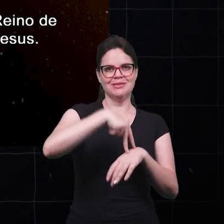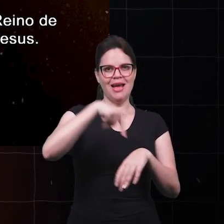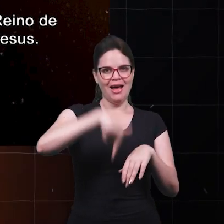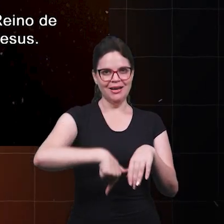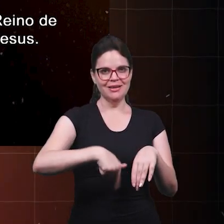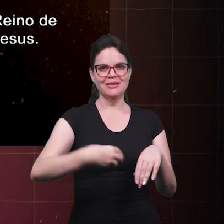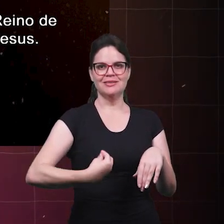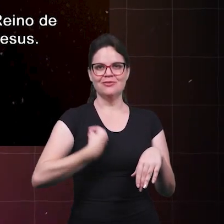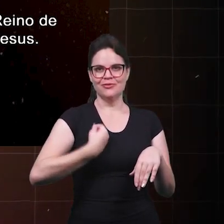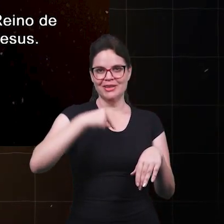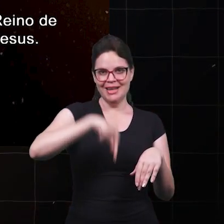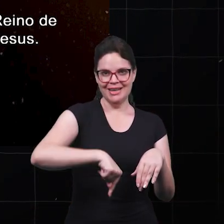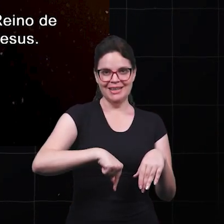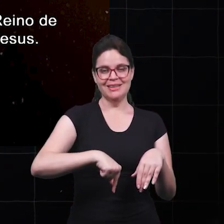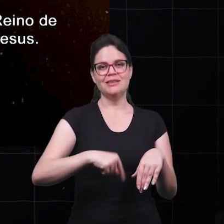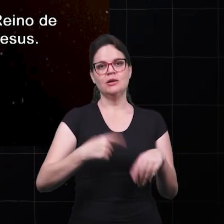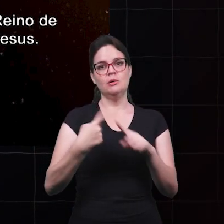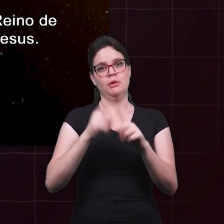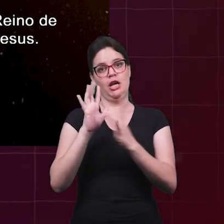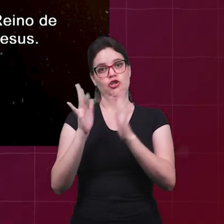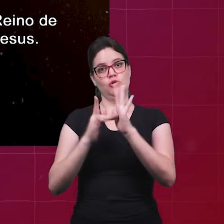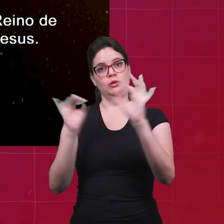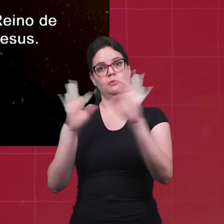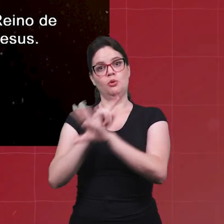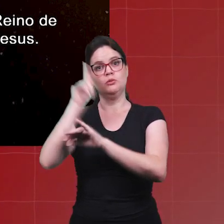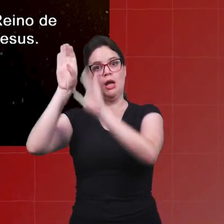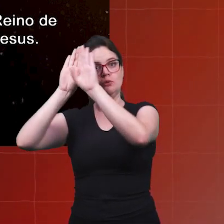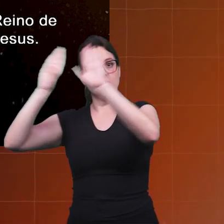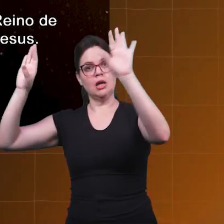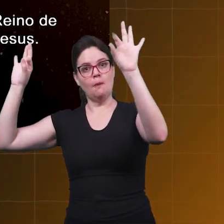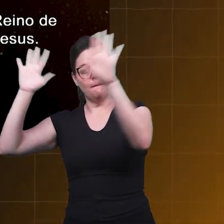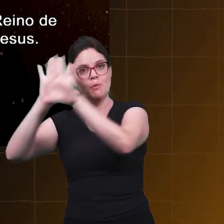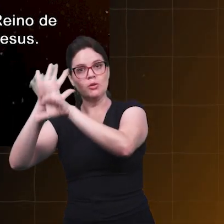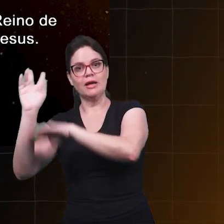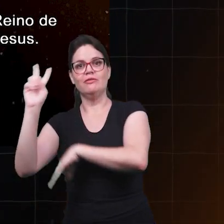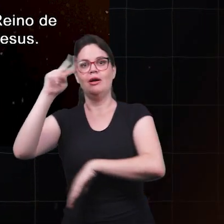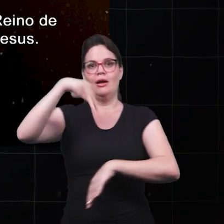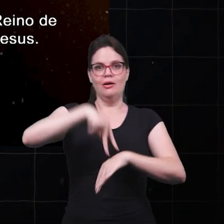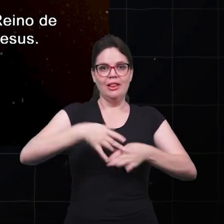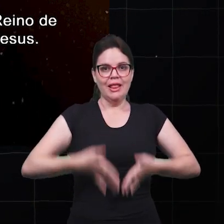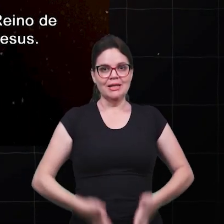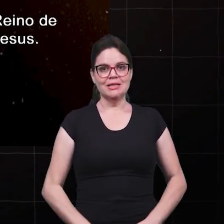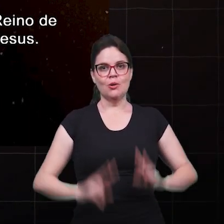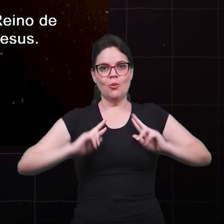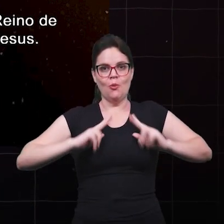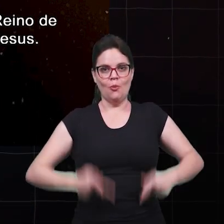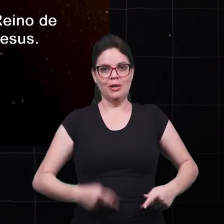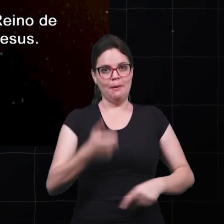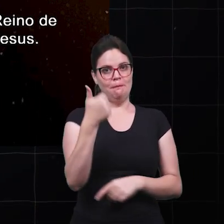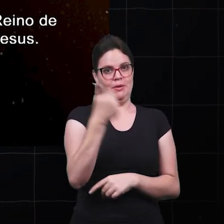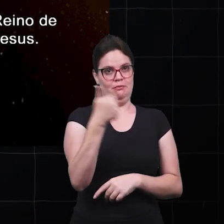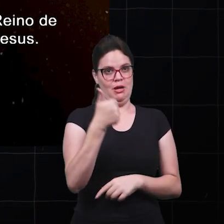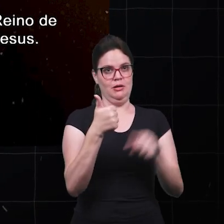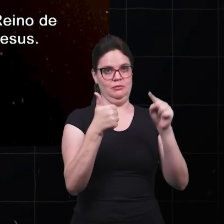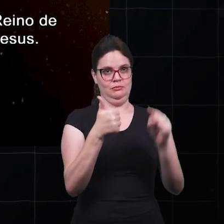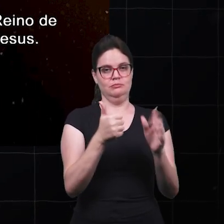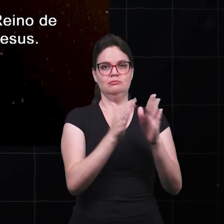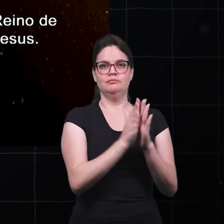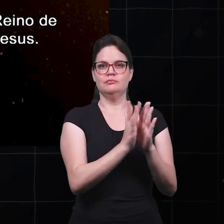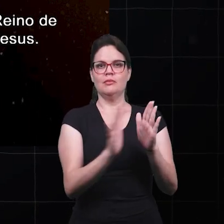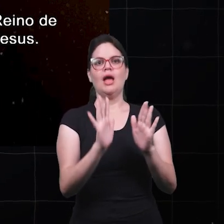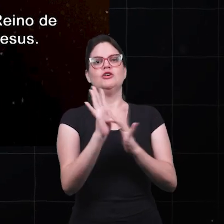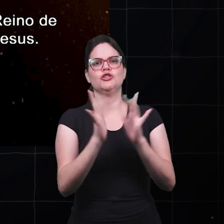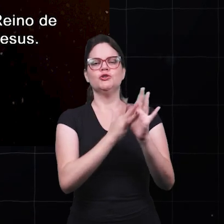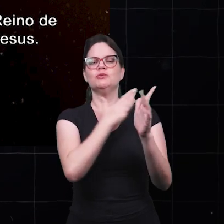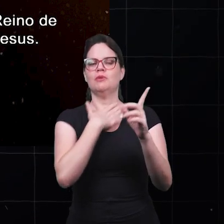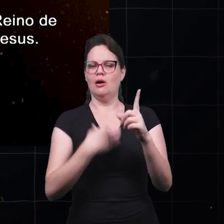a morte e a ressurreição de Jesus. Aí começa o tempo da igreja, que é no Pentecostes. Pentecostes inicia